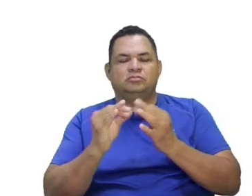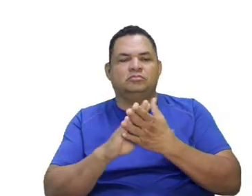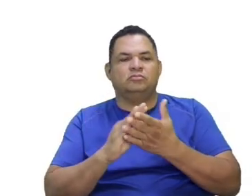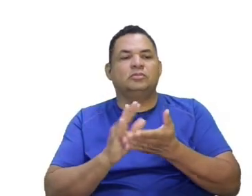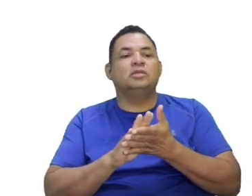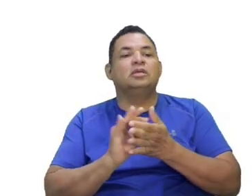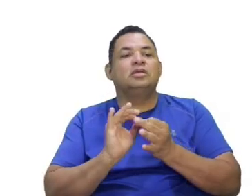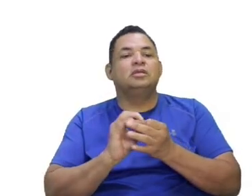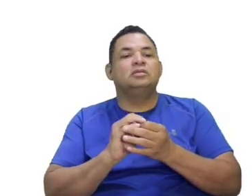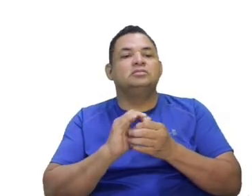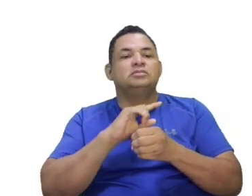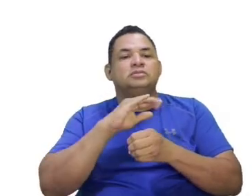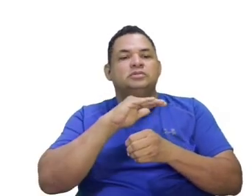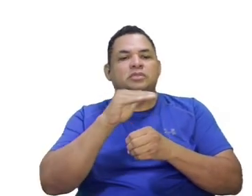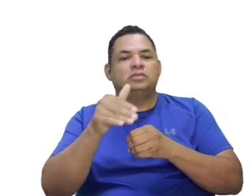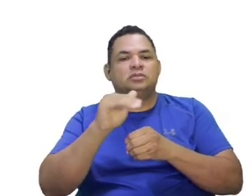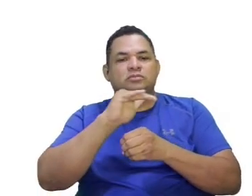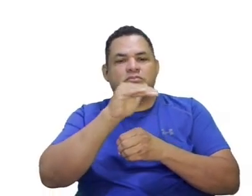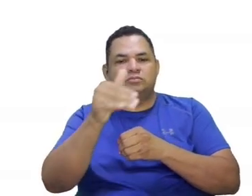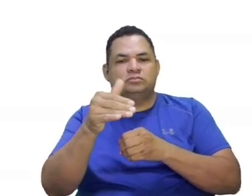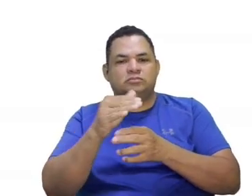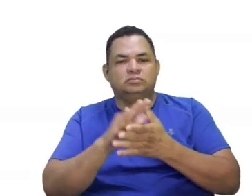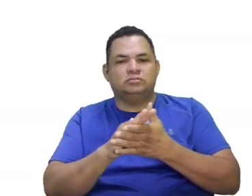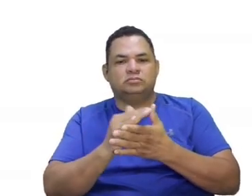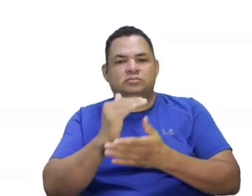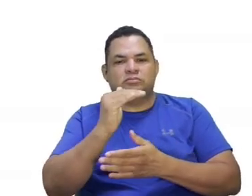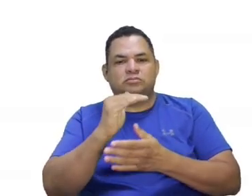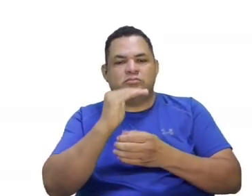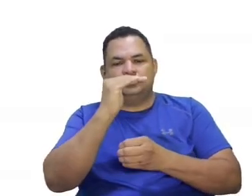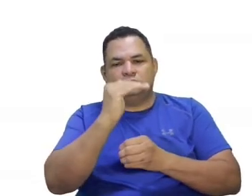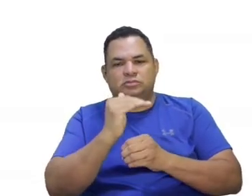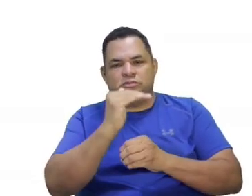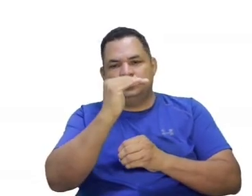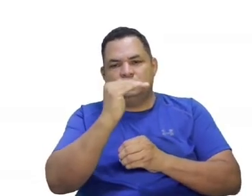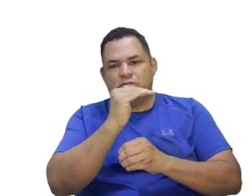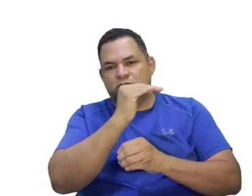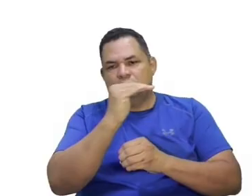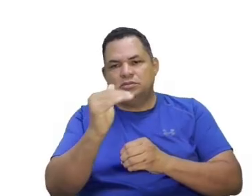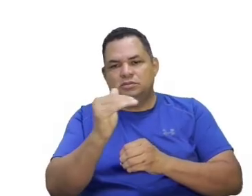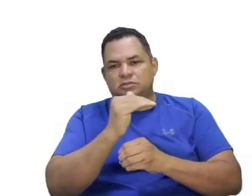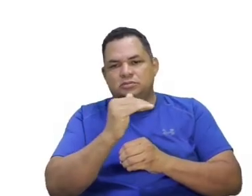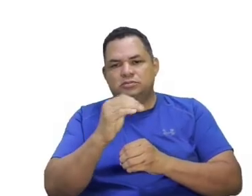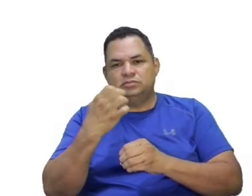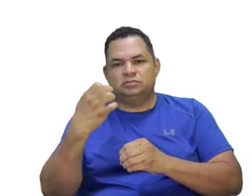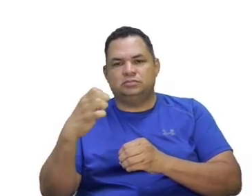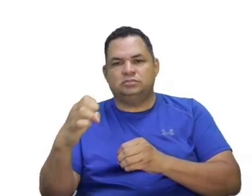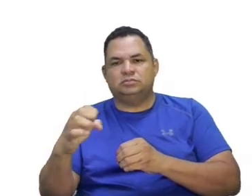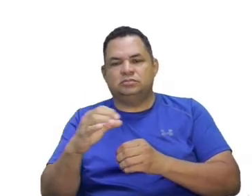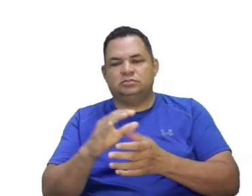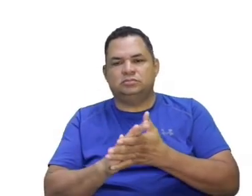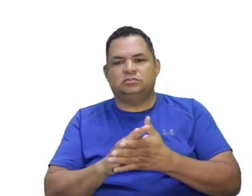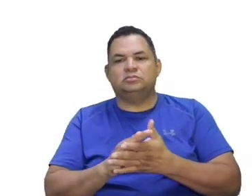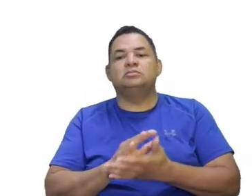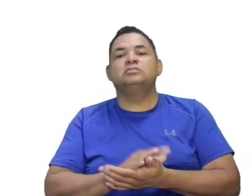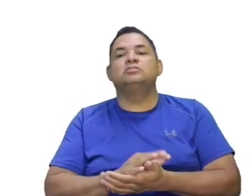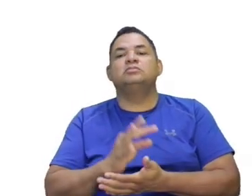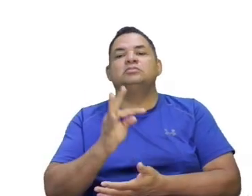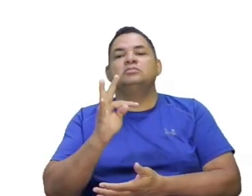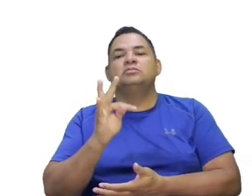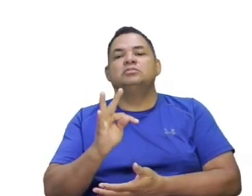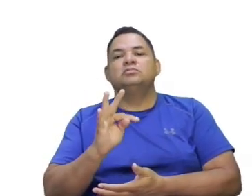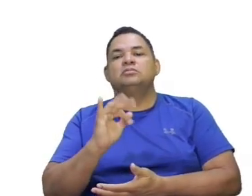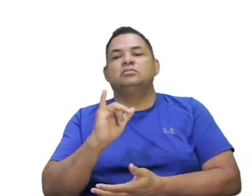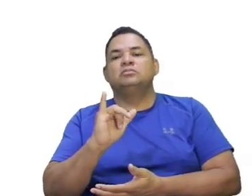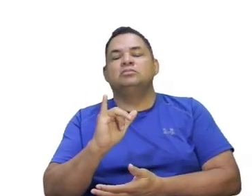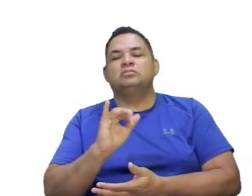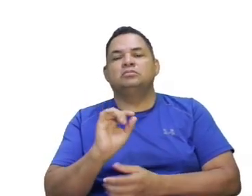tem como distribuição eletrônicas em níveis de energia 2 pontos. Qual